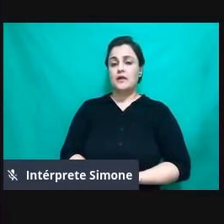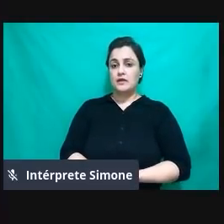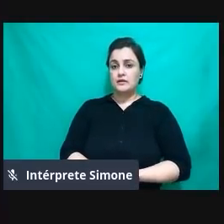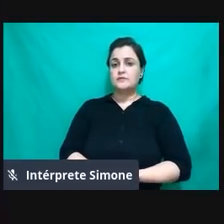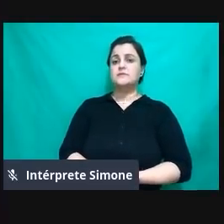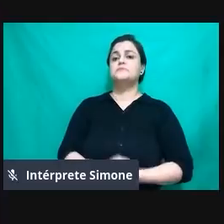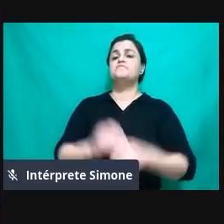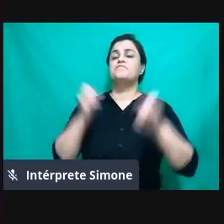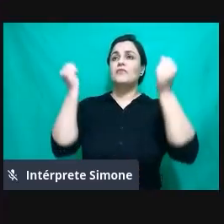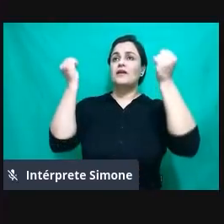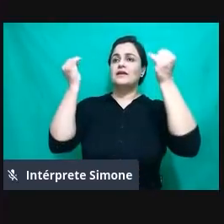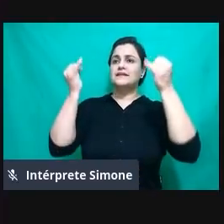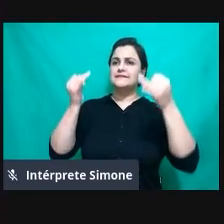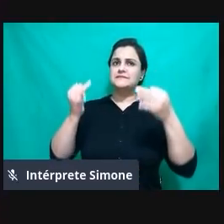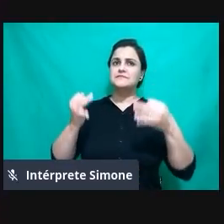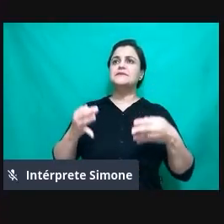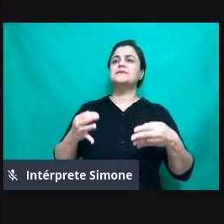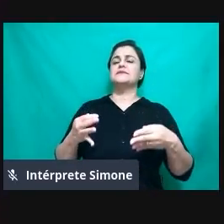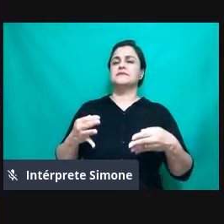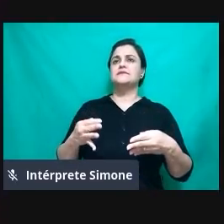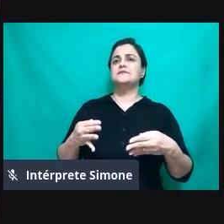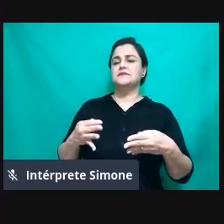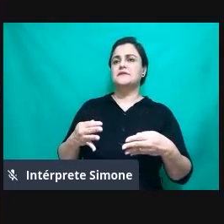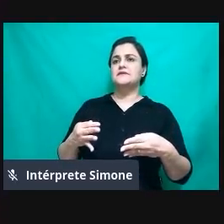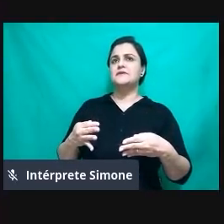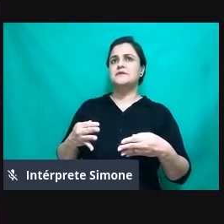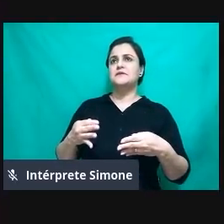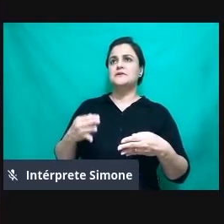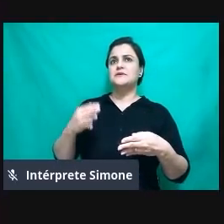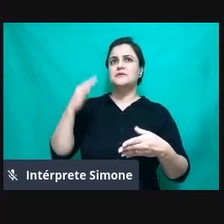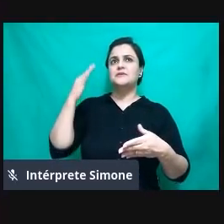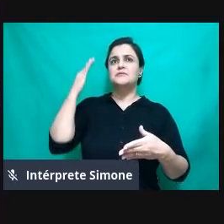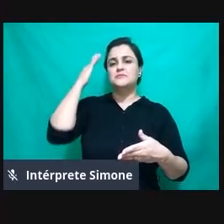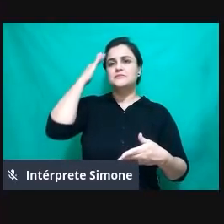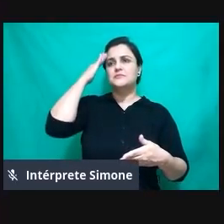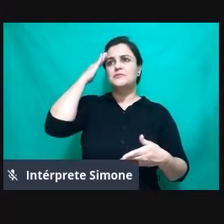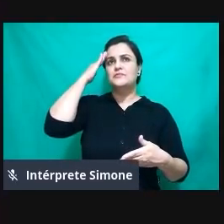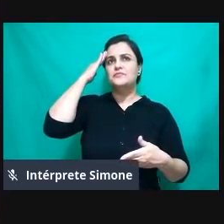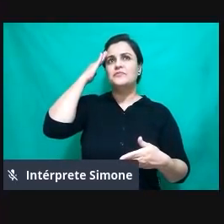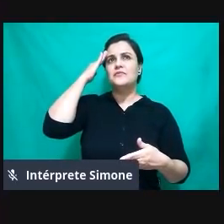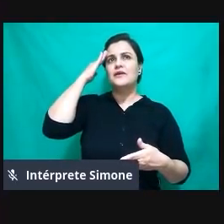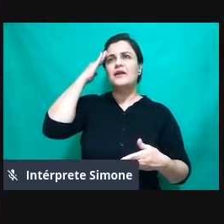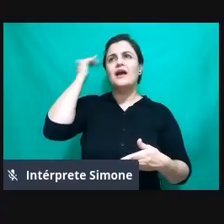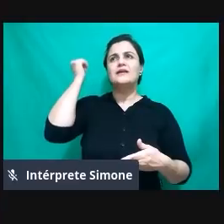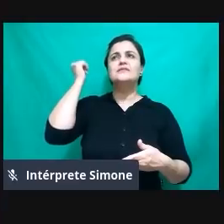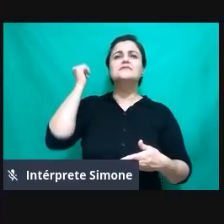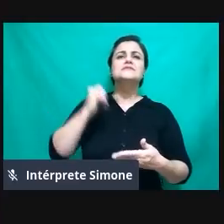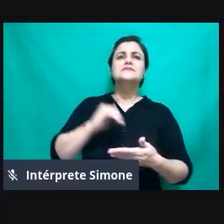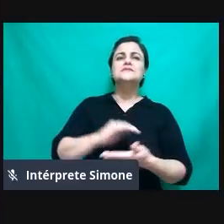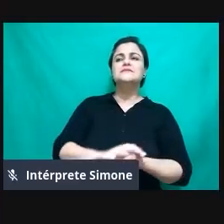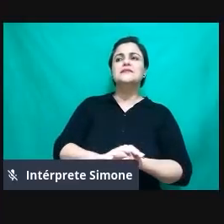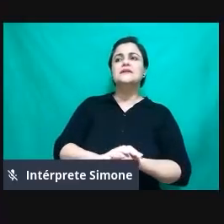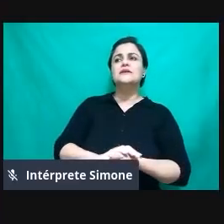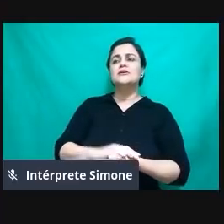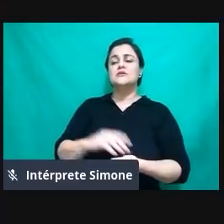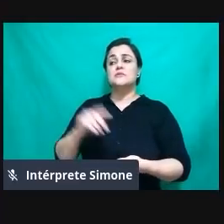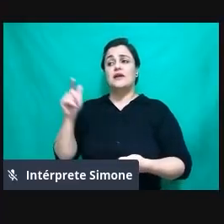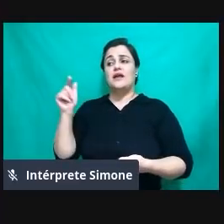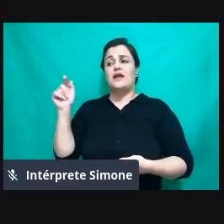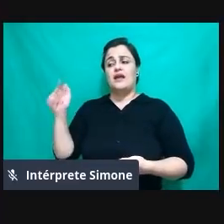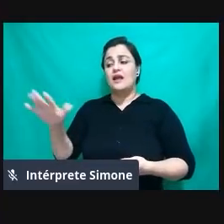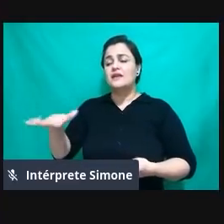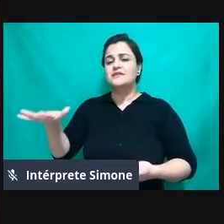nesse momento, né? Porque a ênfase a gente deixou mais para a álgebra, né? Porque foi a parte que deu um